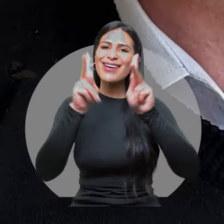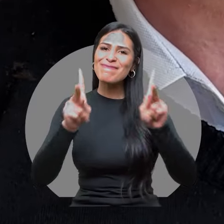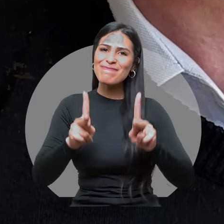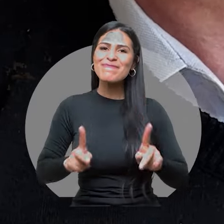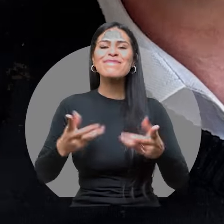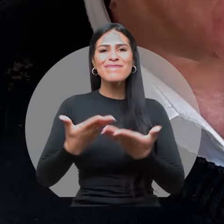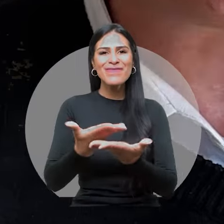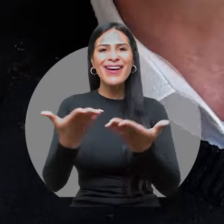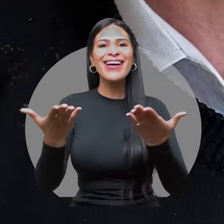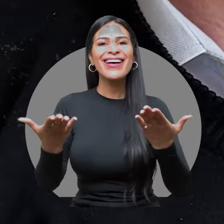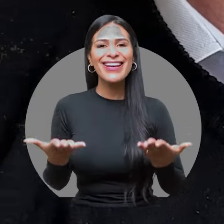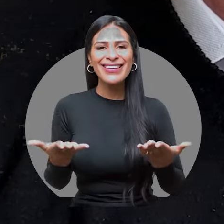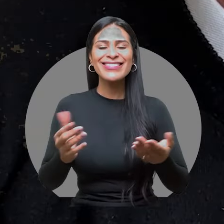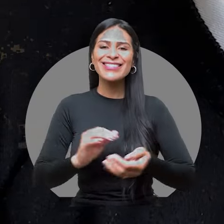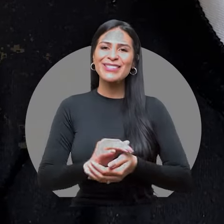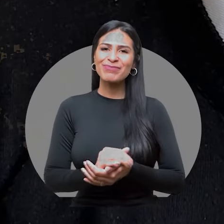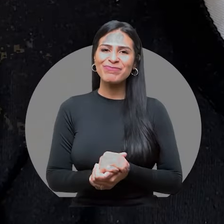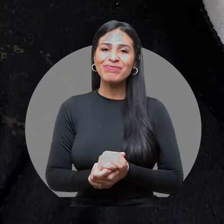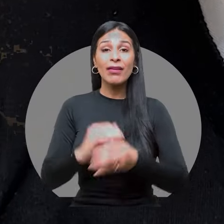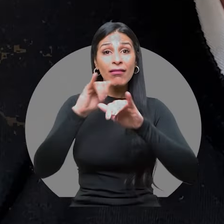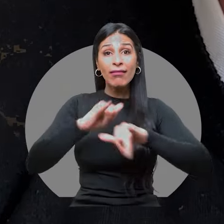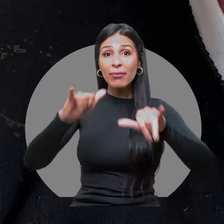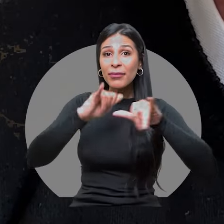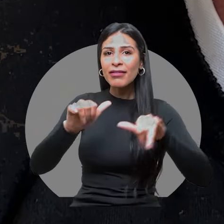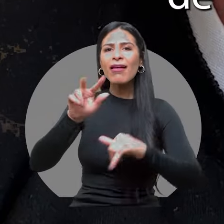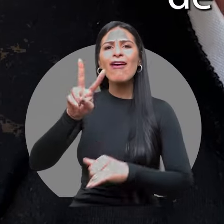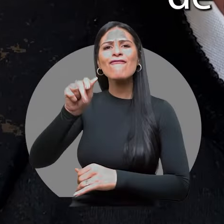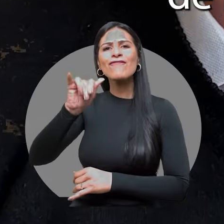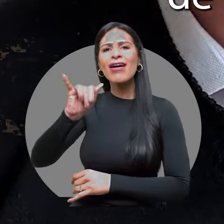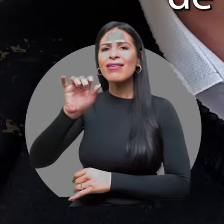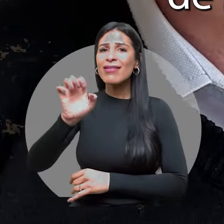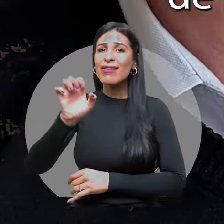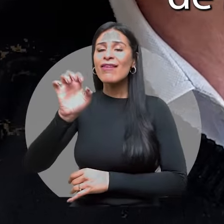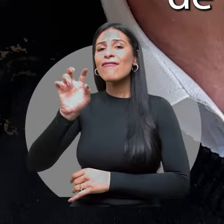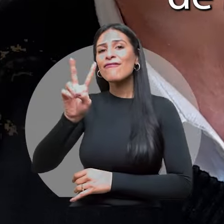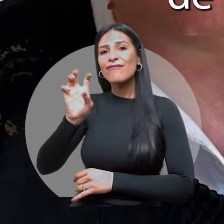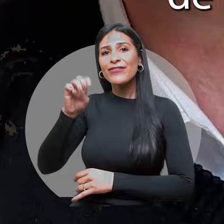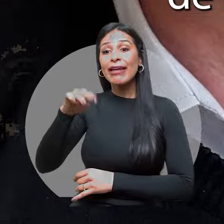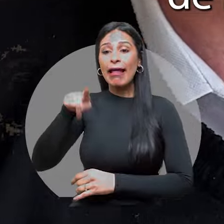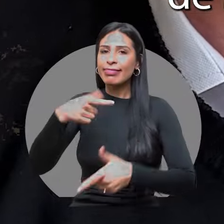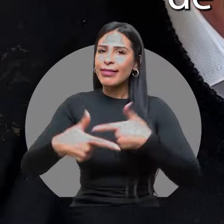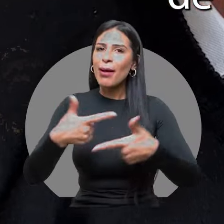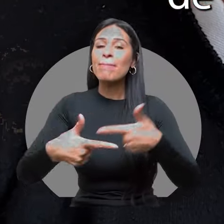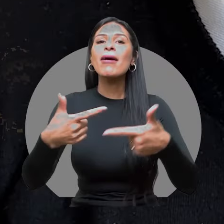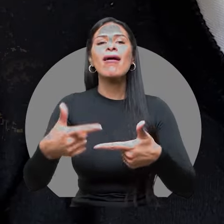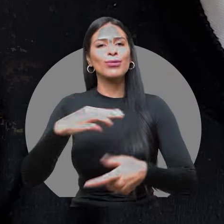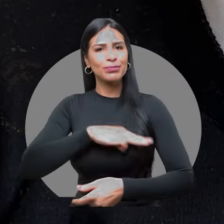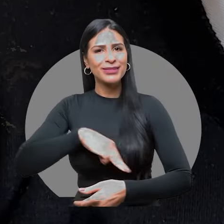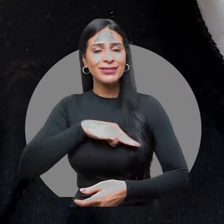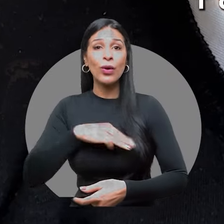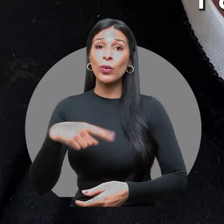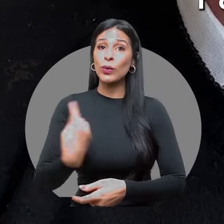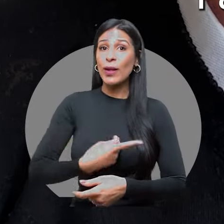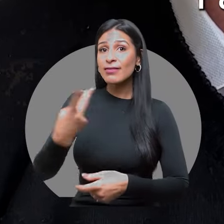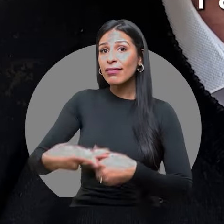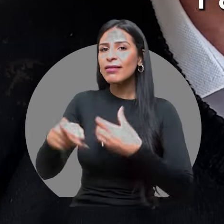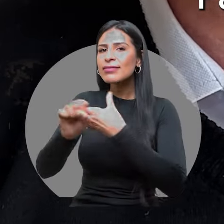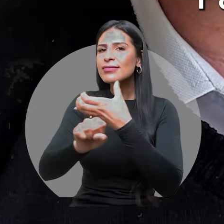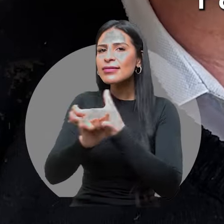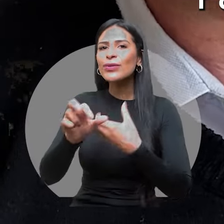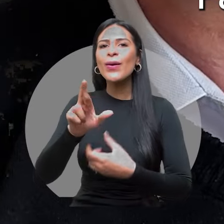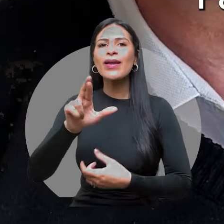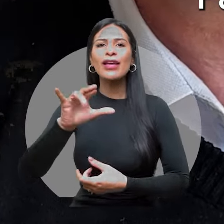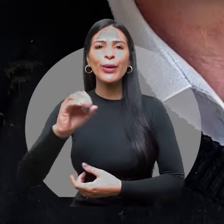graça e paz. Vai e vem é campanha de missão. Entre nós, no sino do